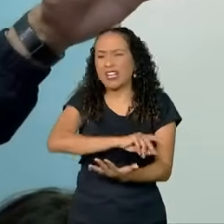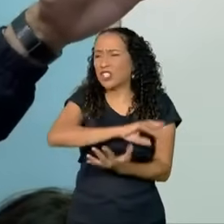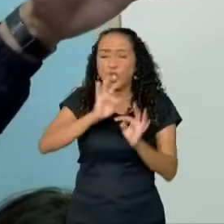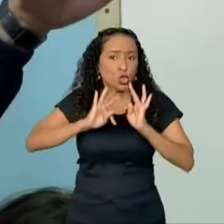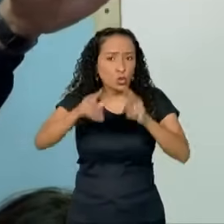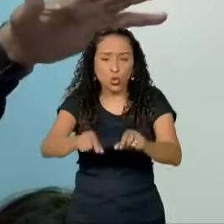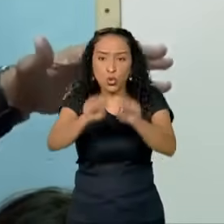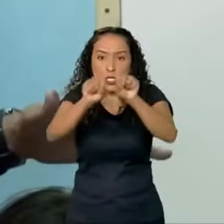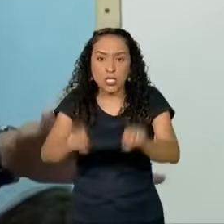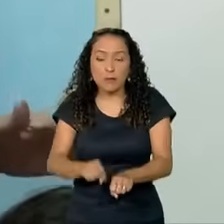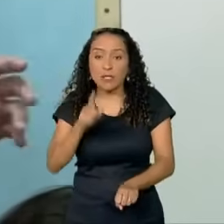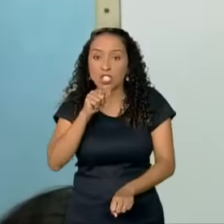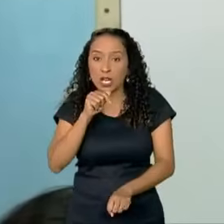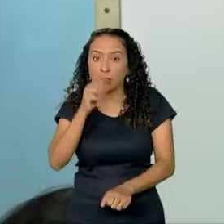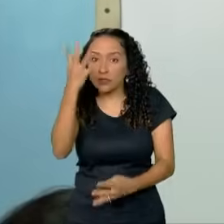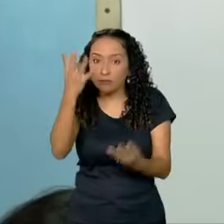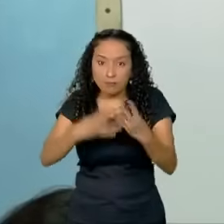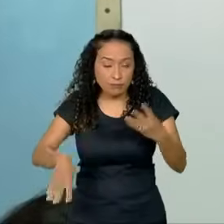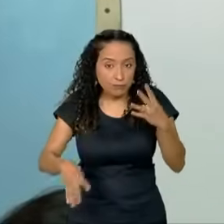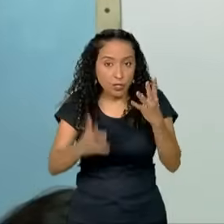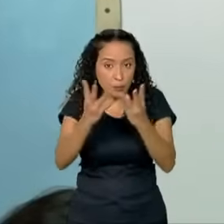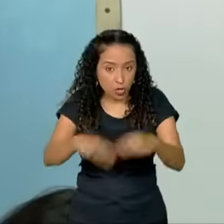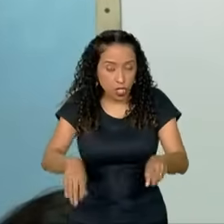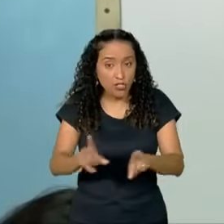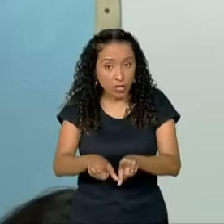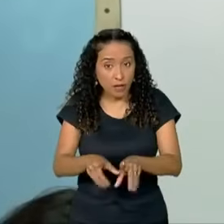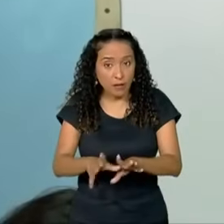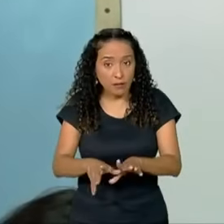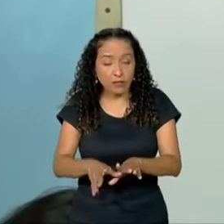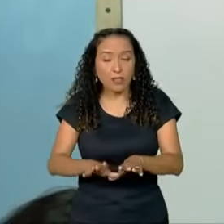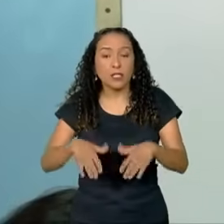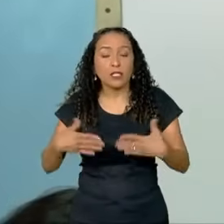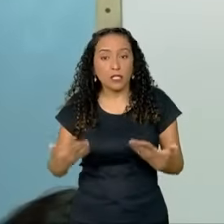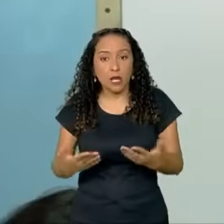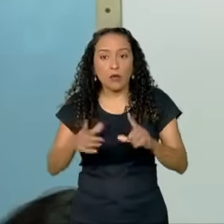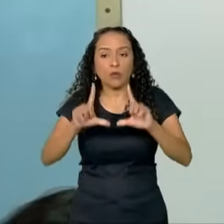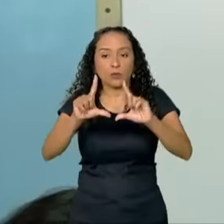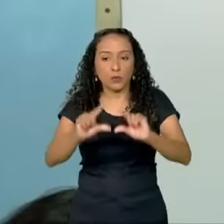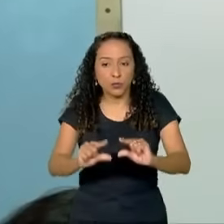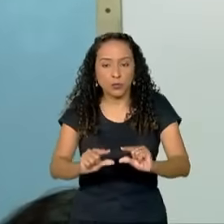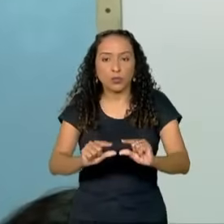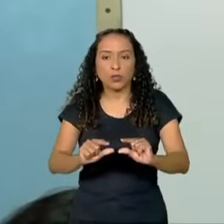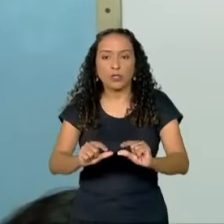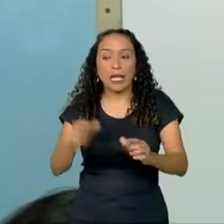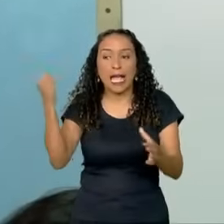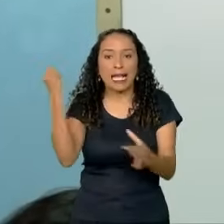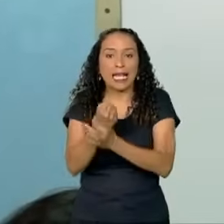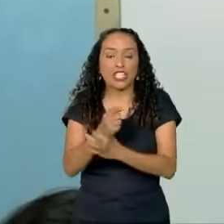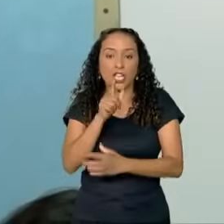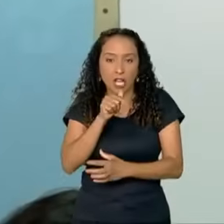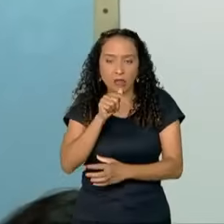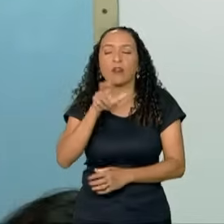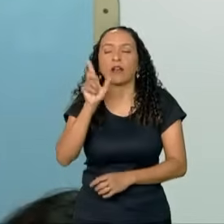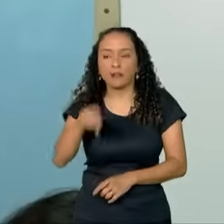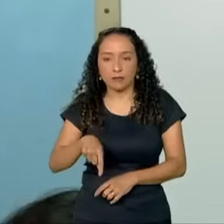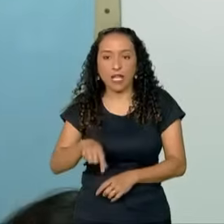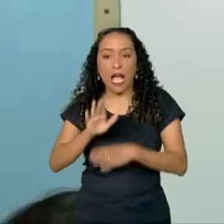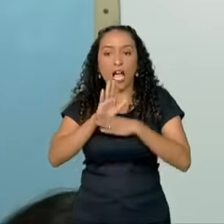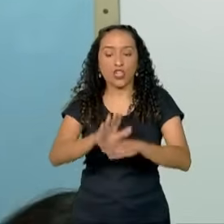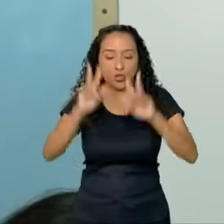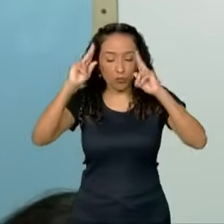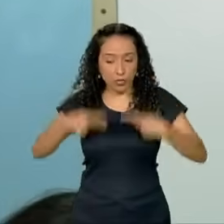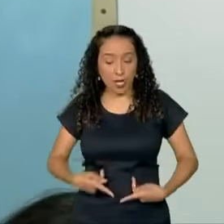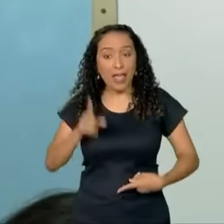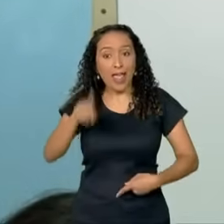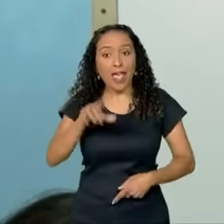comprometido. Então, na hora que isso baixar, a gente vai garantir água? Vai, porque ajuda humanitária é isso, é comida, é água, é material